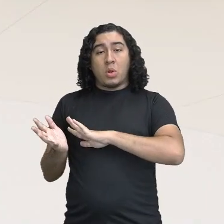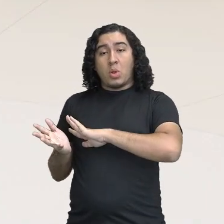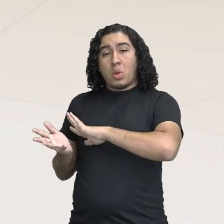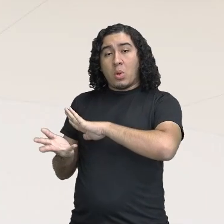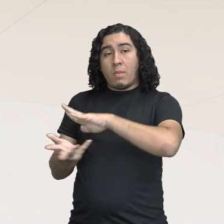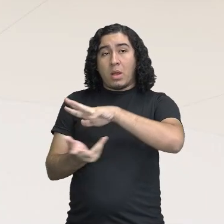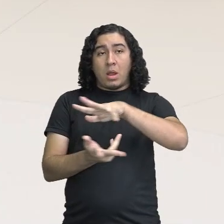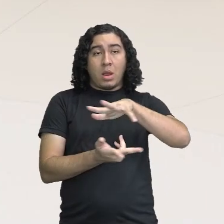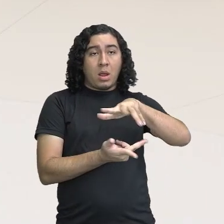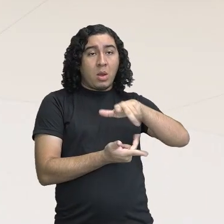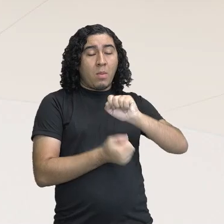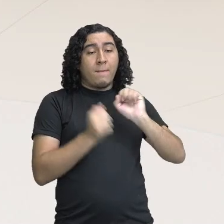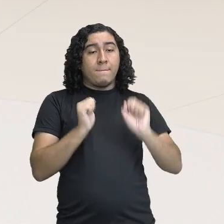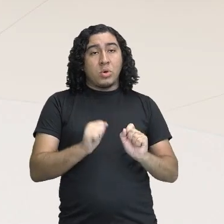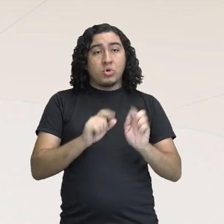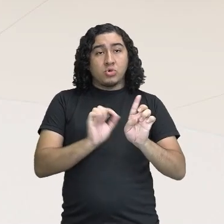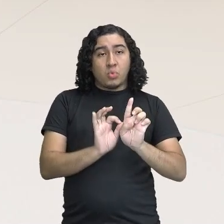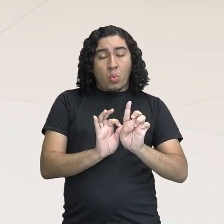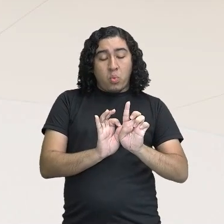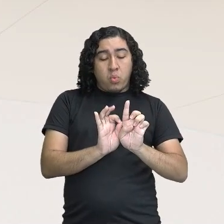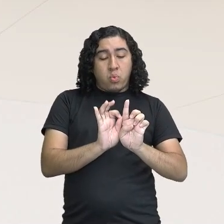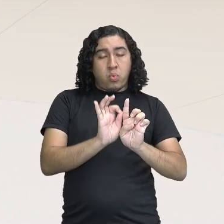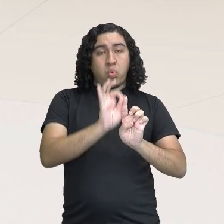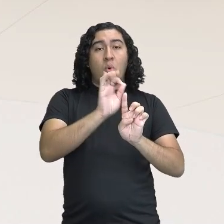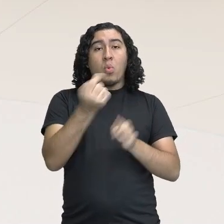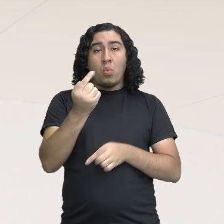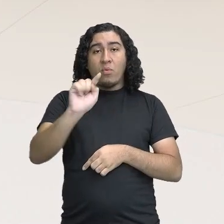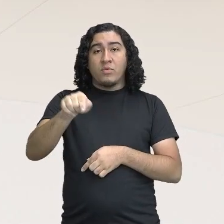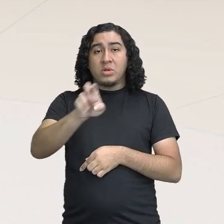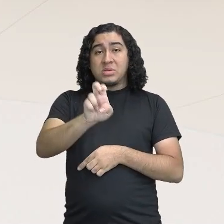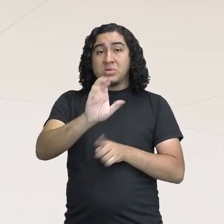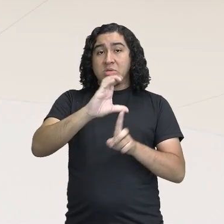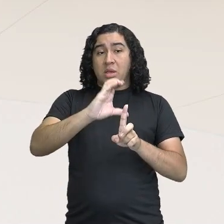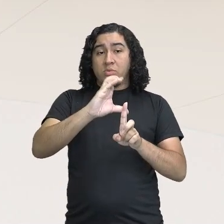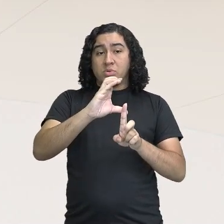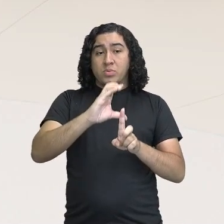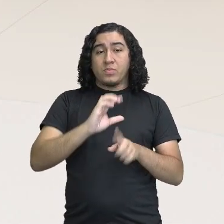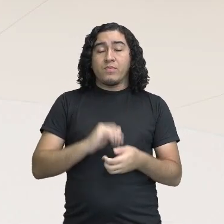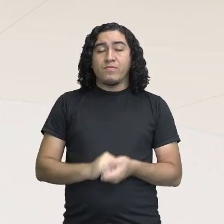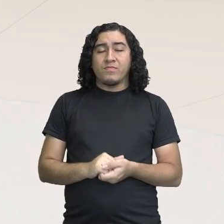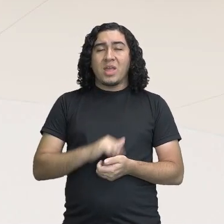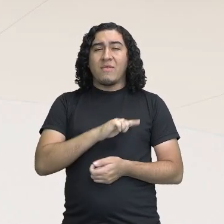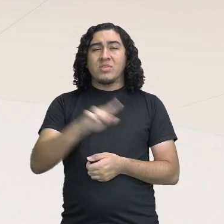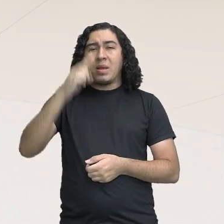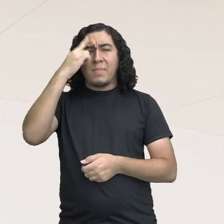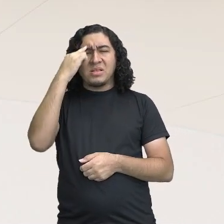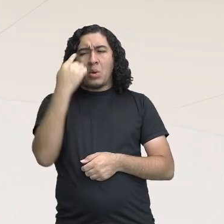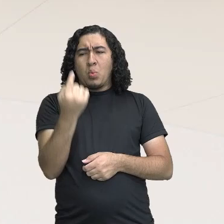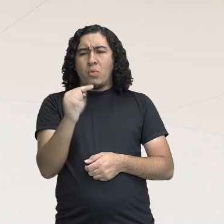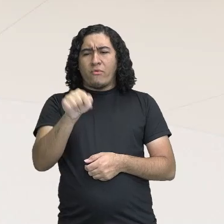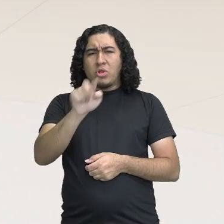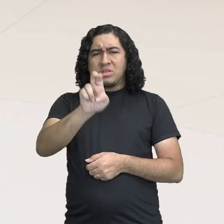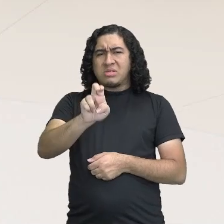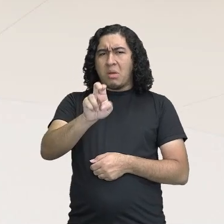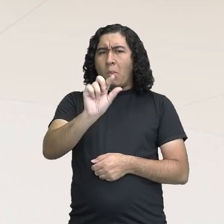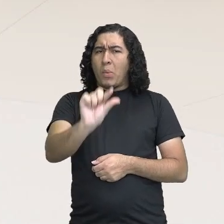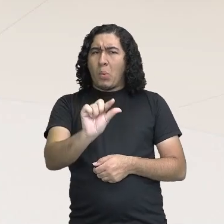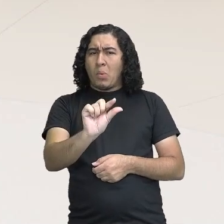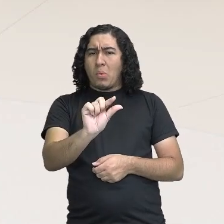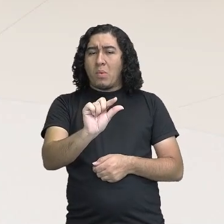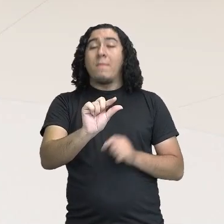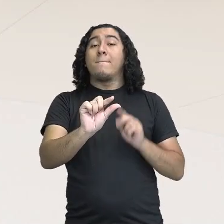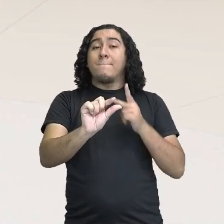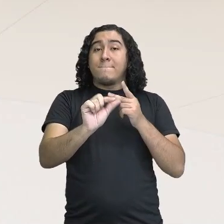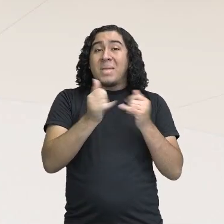pode subir aproximadamente 1,5 graus Celsius. Então, você fala assim, 1,5 é pouco, né? Parece que é pouco,